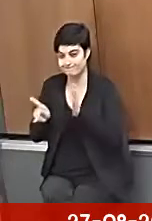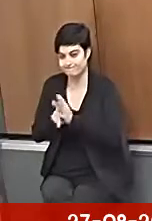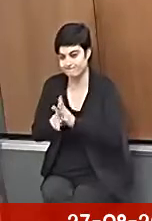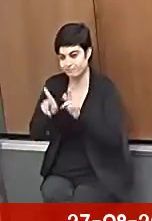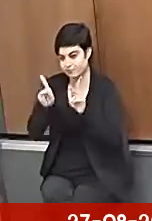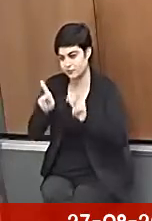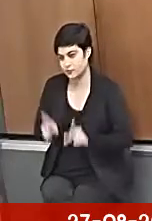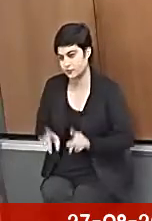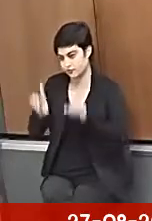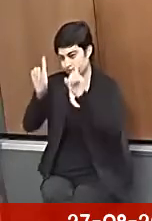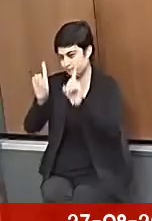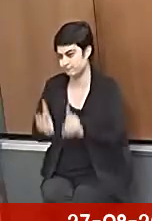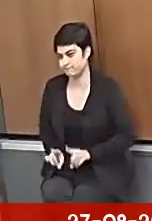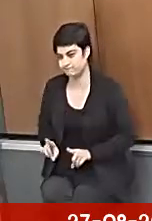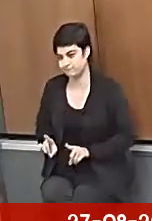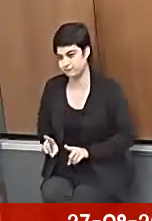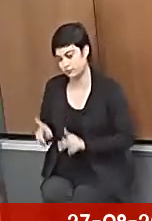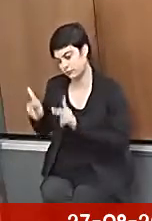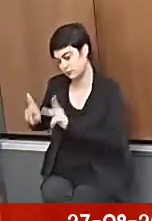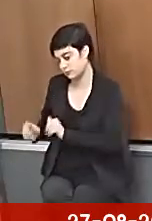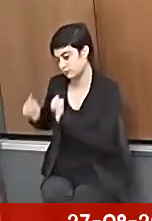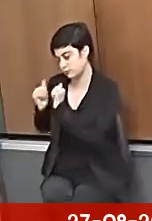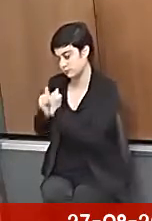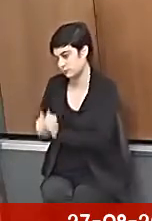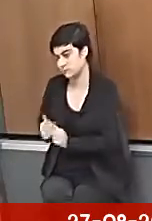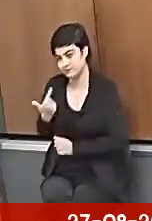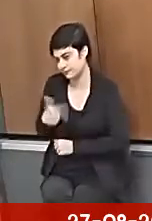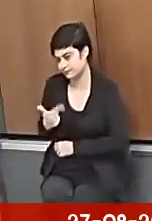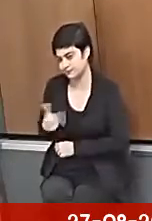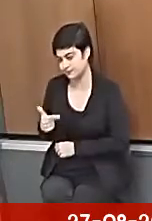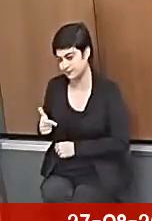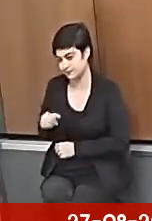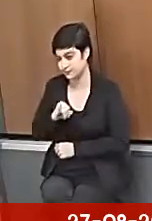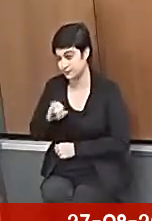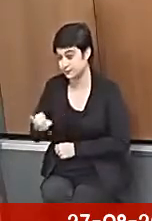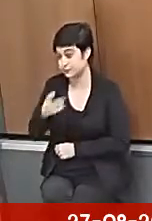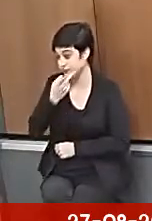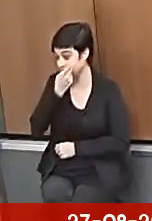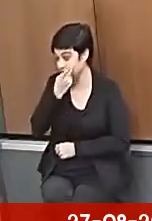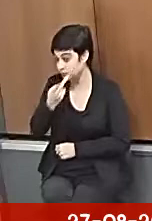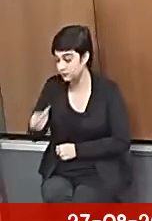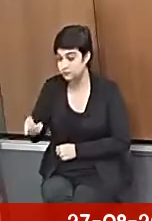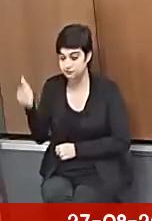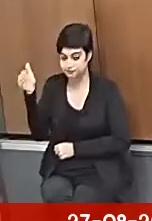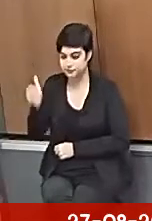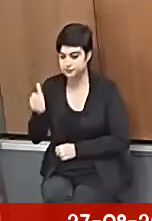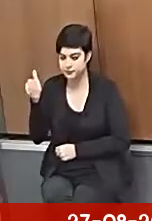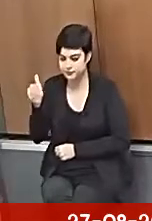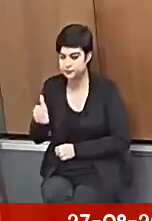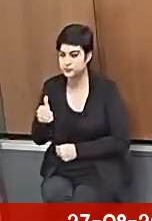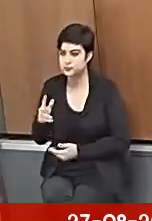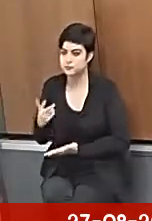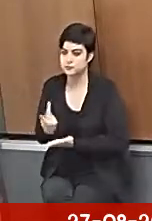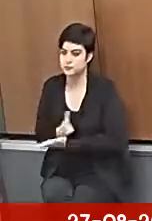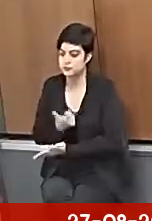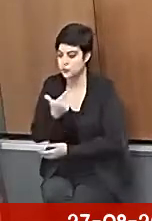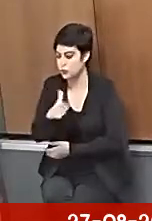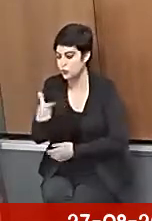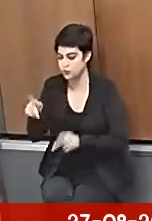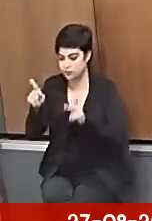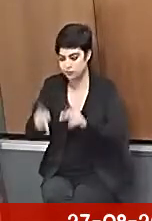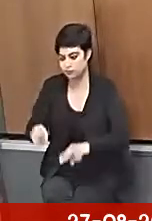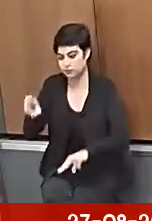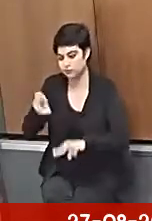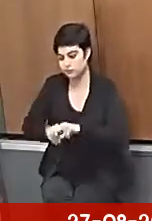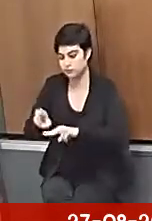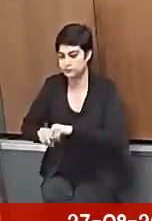deficiência e nem seus acompanhantes quando a gente chega para assistir um jogo várias pessoas já tomaram conta do seu espaço aí